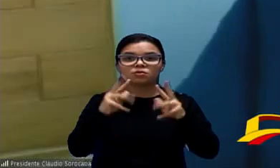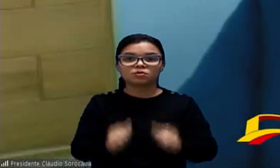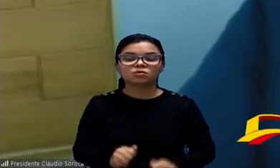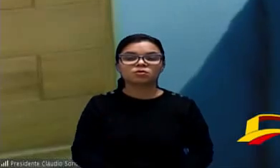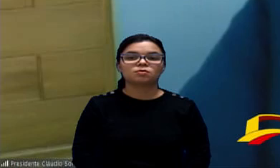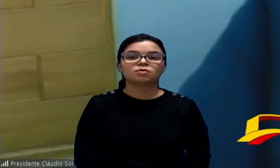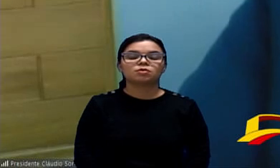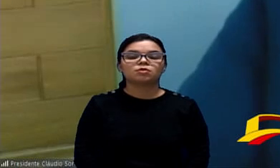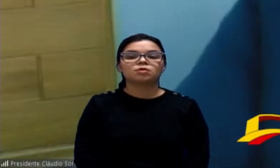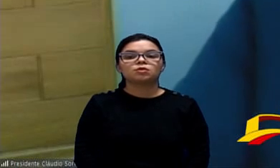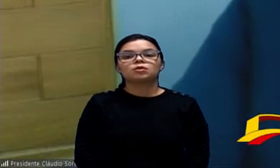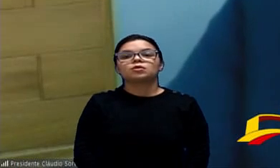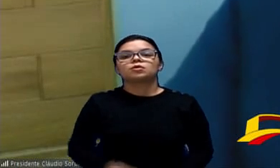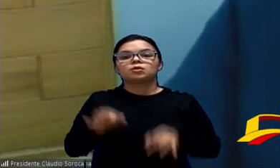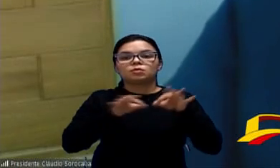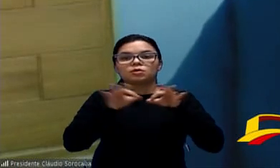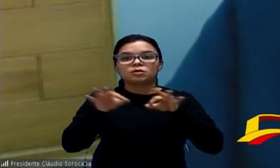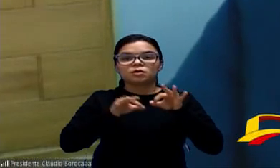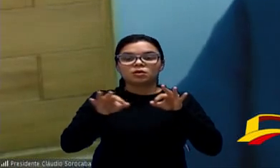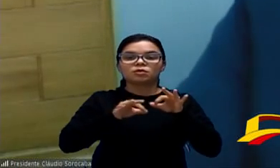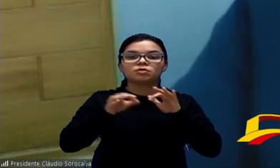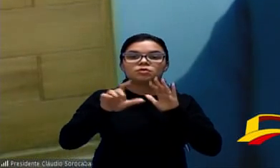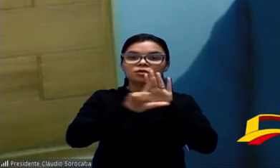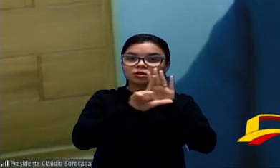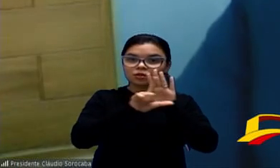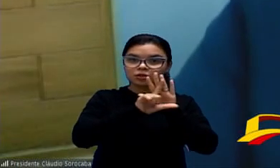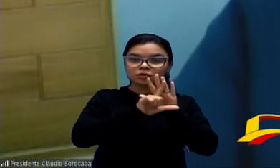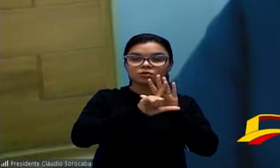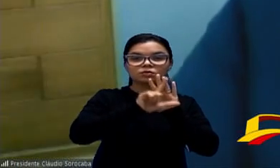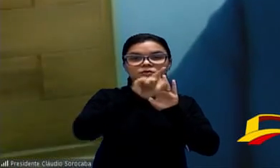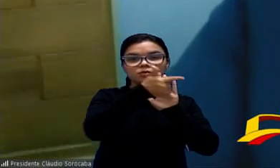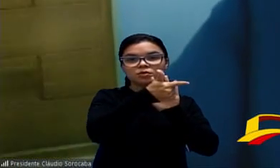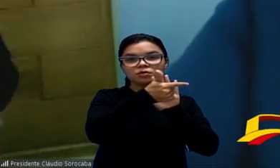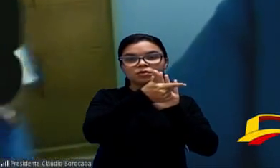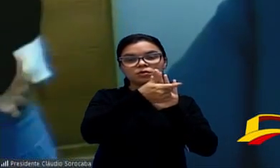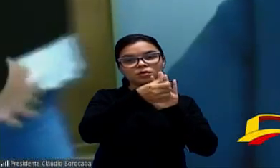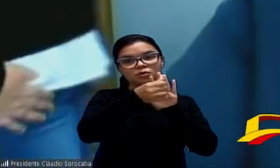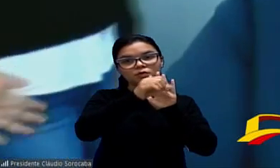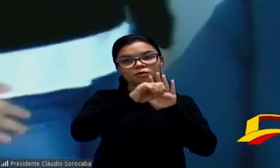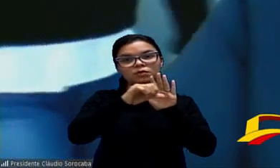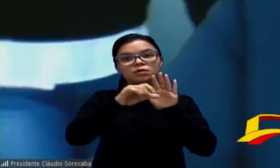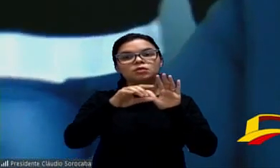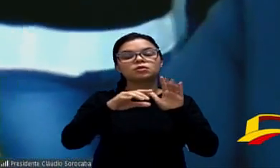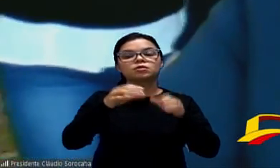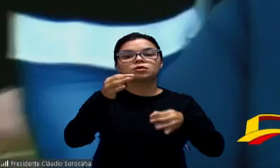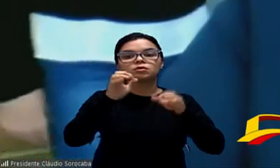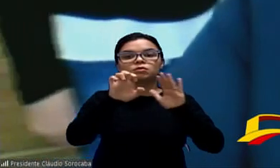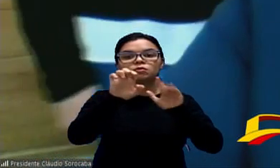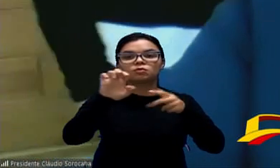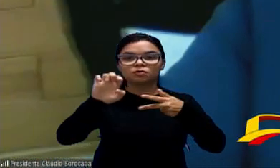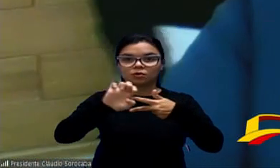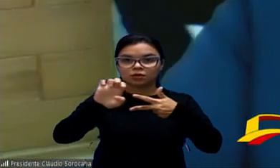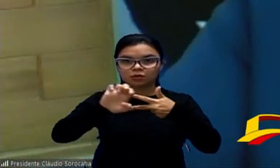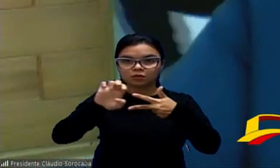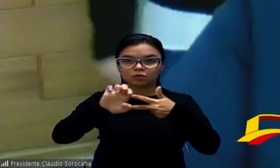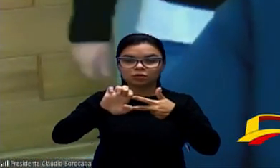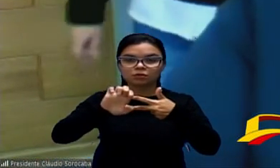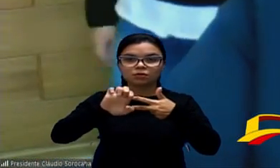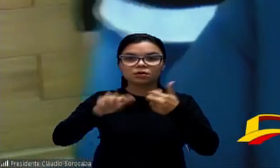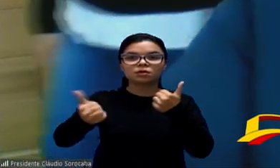Projeto de lei 219-21 do Executivo, que altera os artigos 1º, 2º e 3º e 6º da lei número